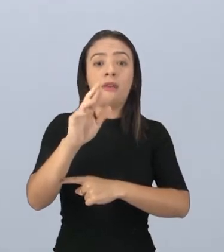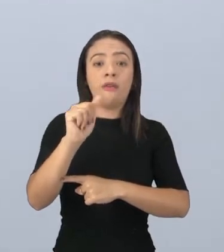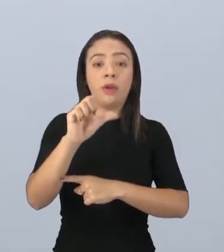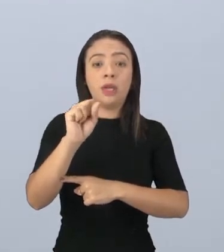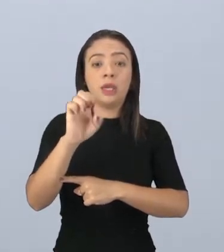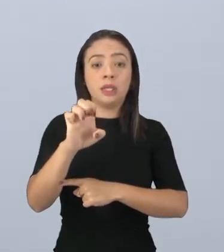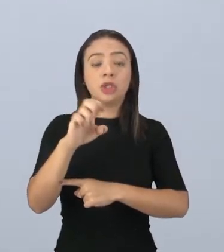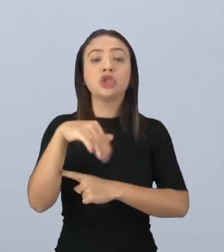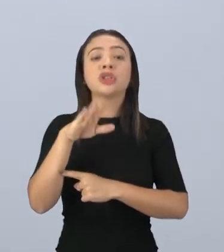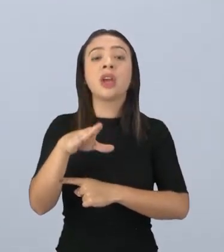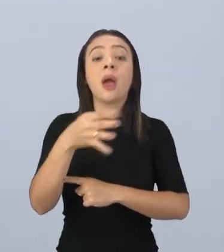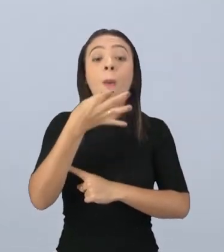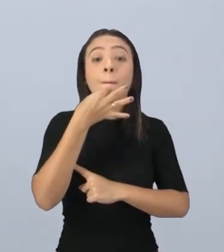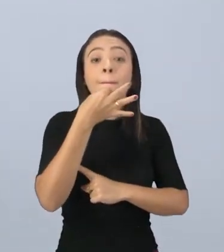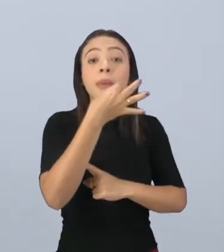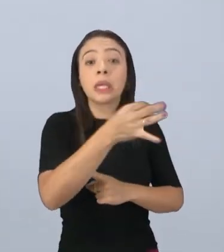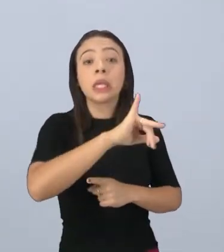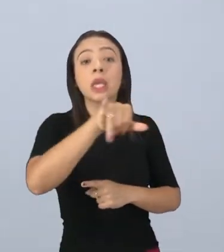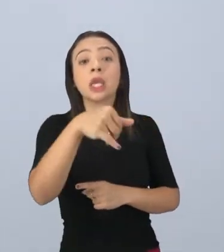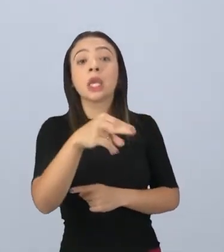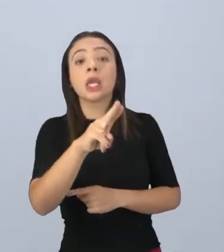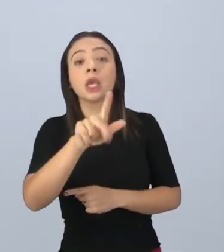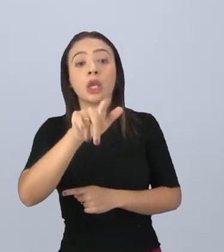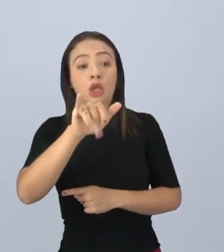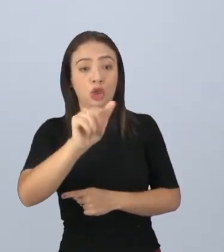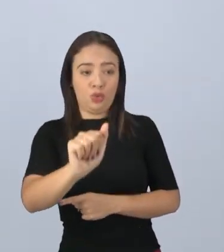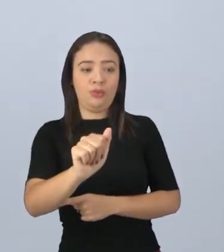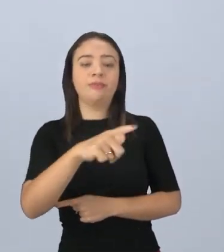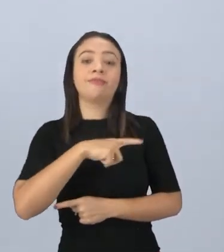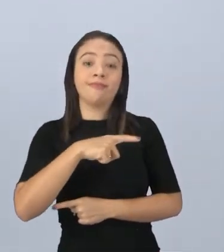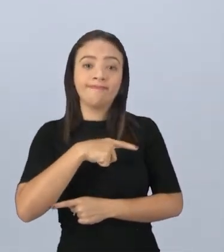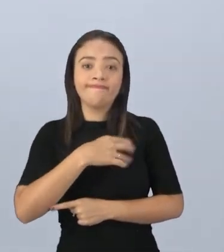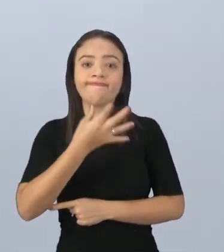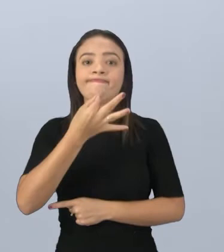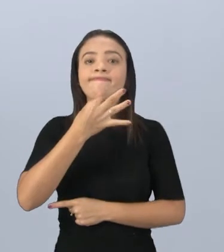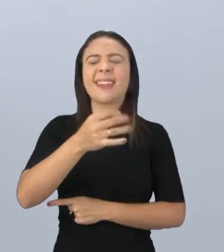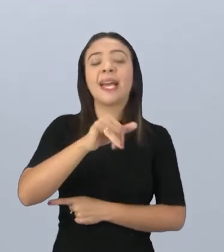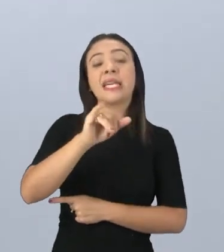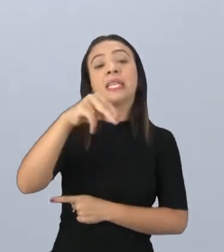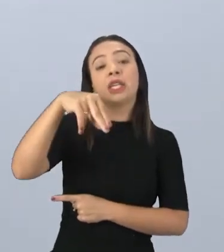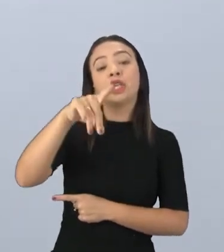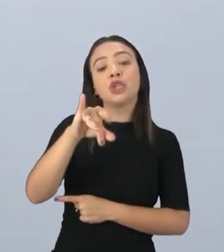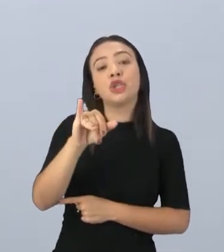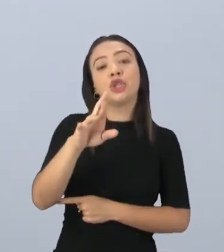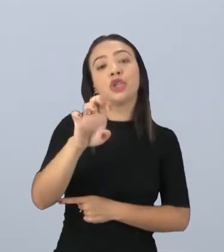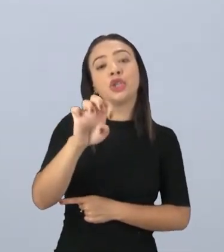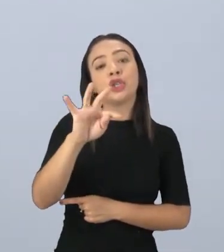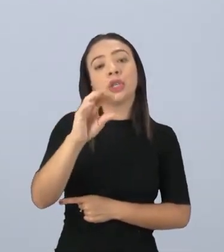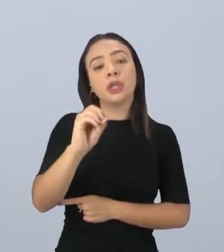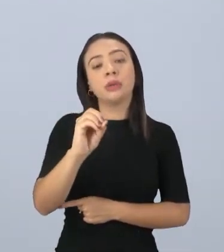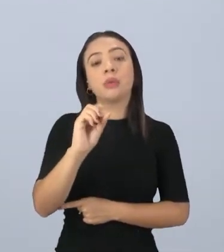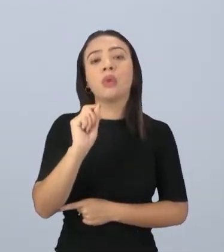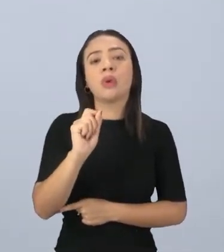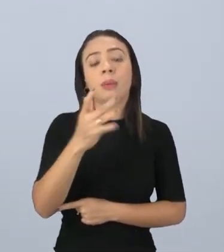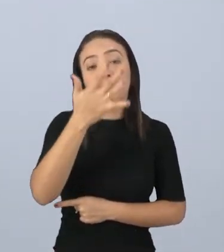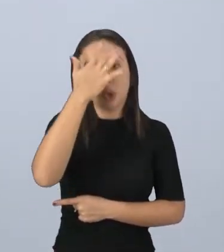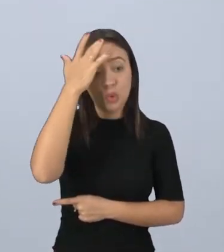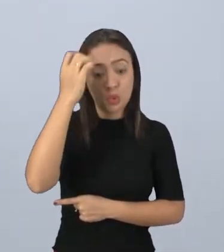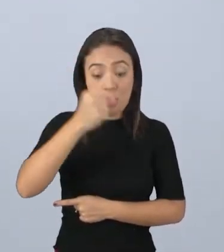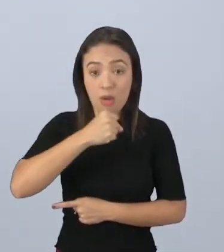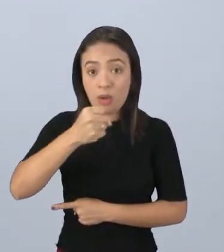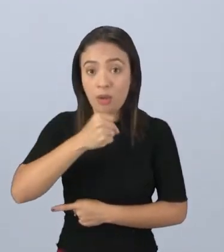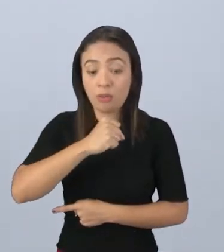fala da Júlia. Veja que aqui nós temos o discurso indireto, que é quando o repórter,